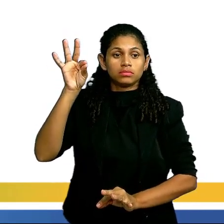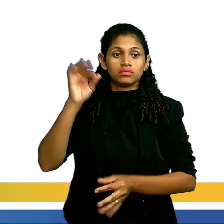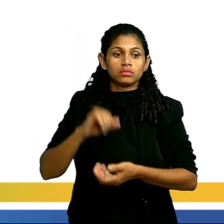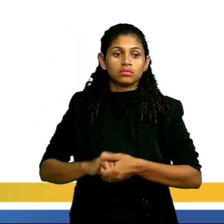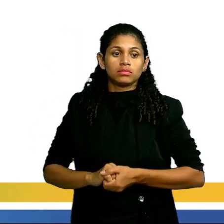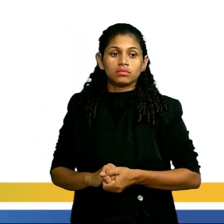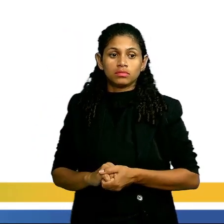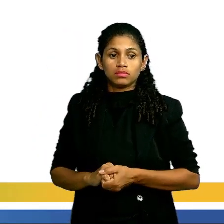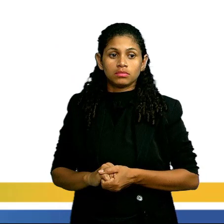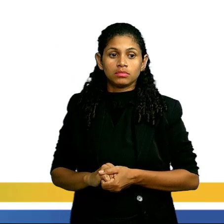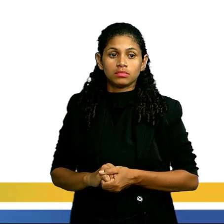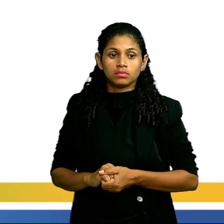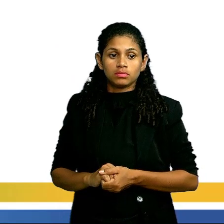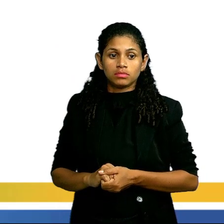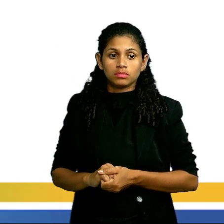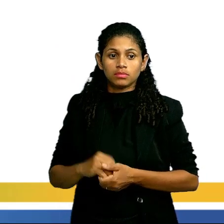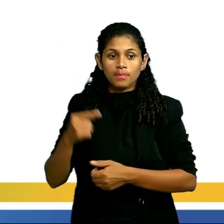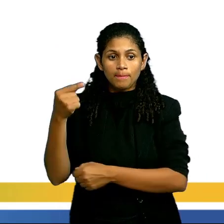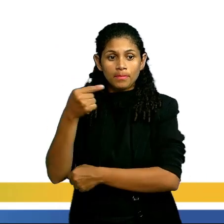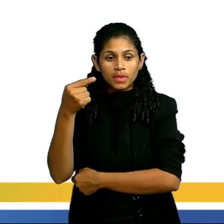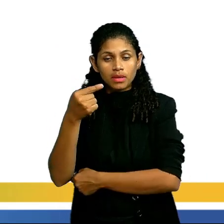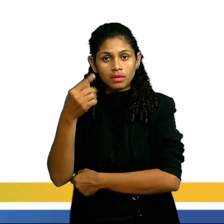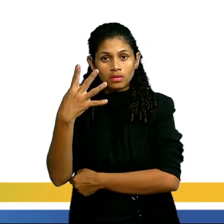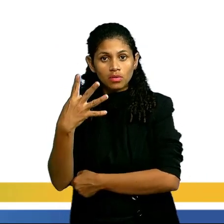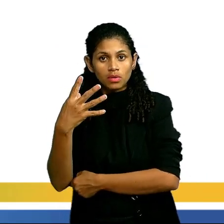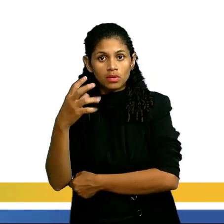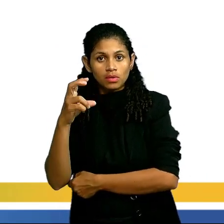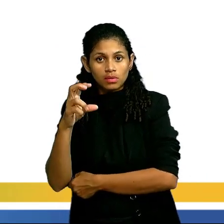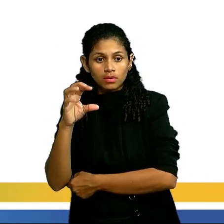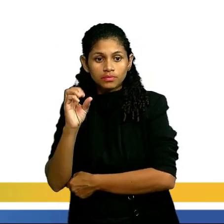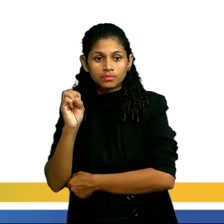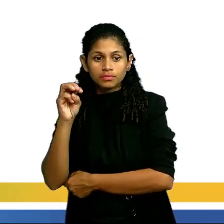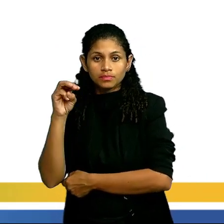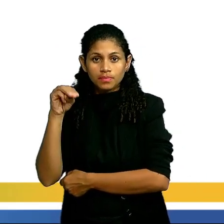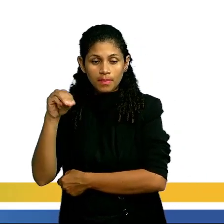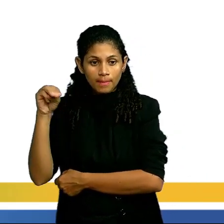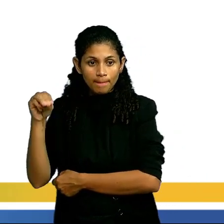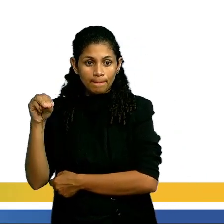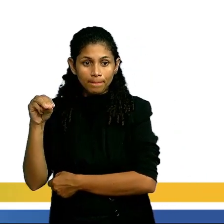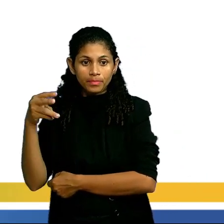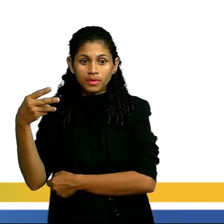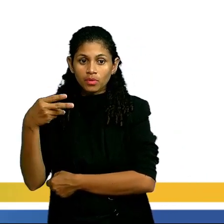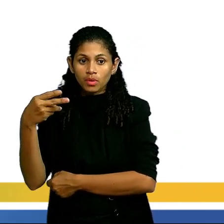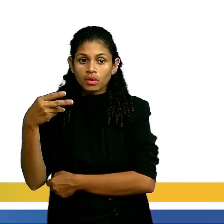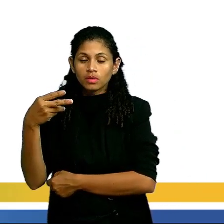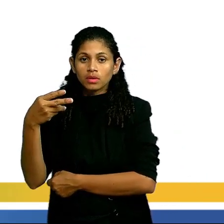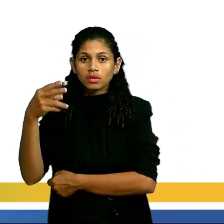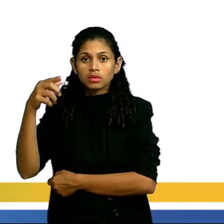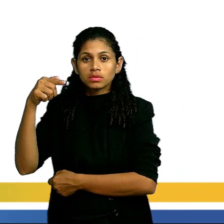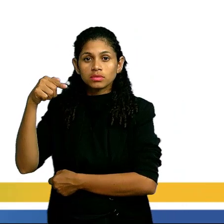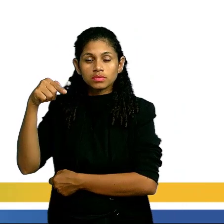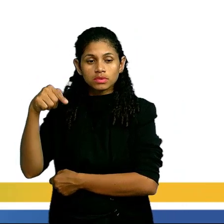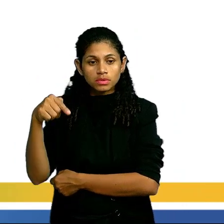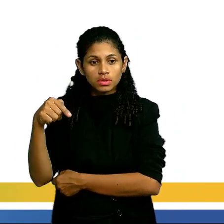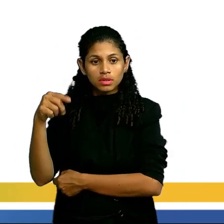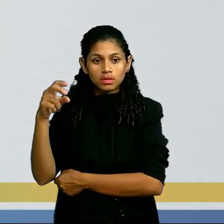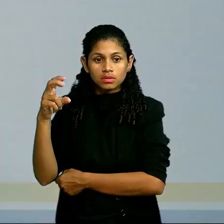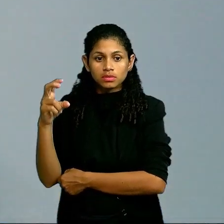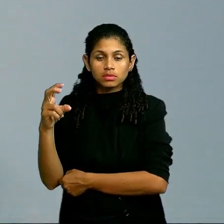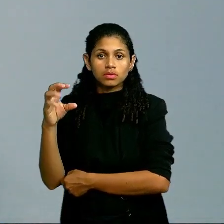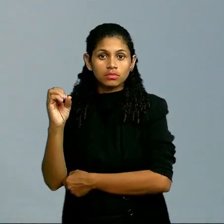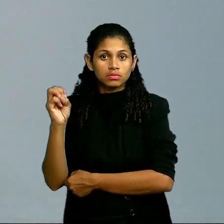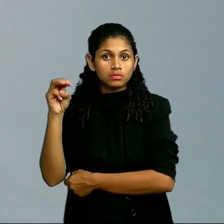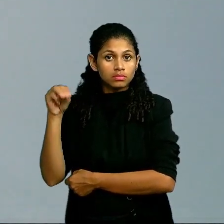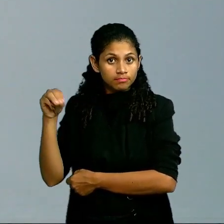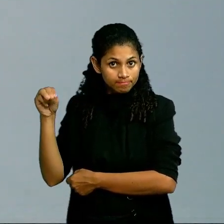É a altura total menos 450 milímetros, que é igual. A nossa altura